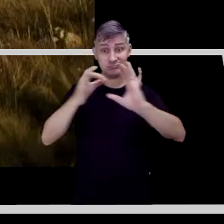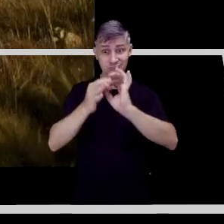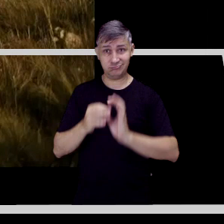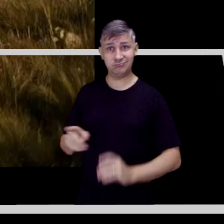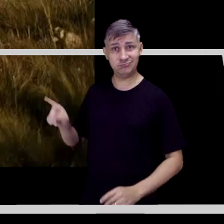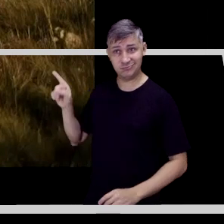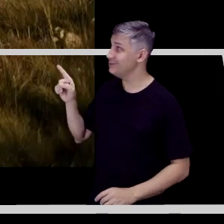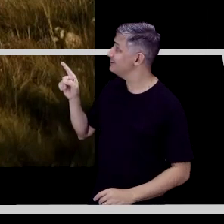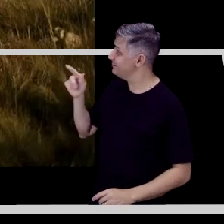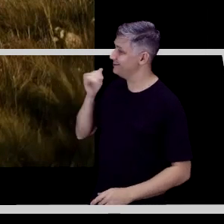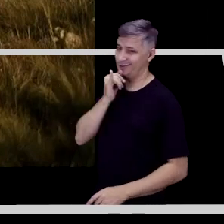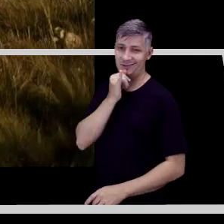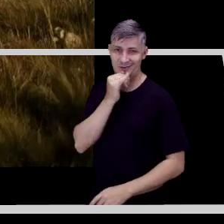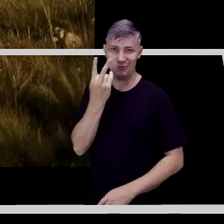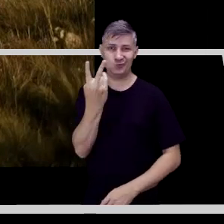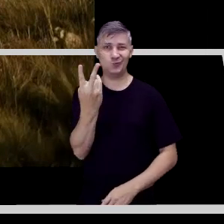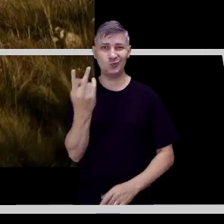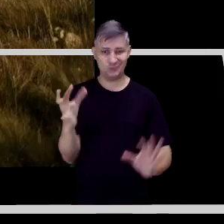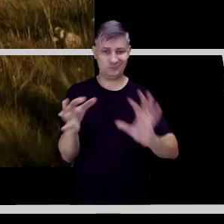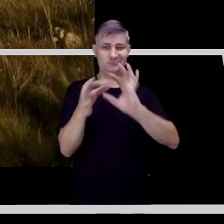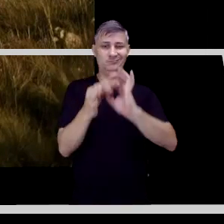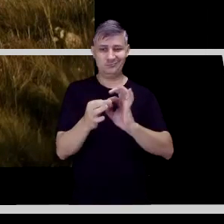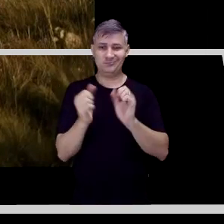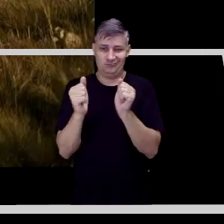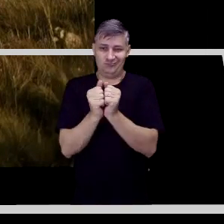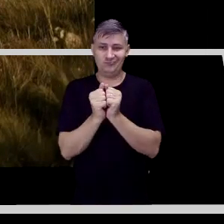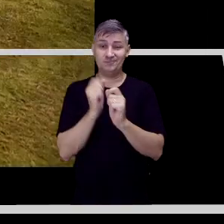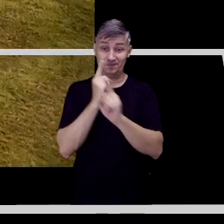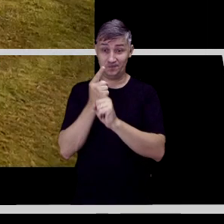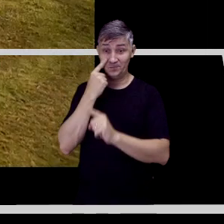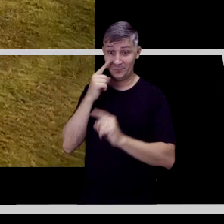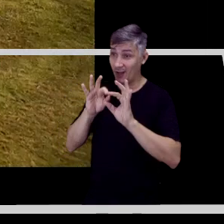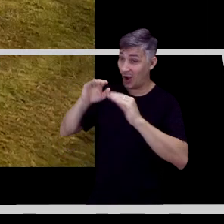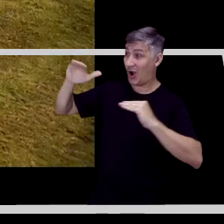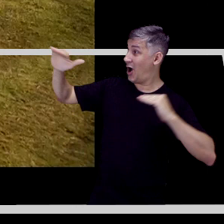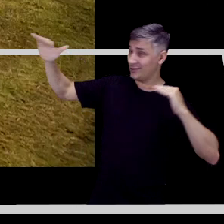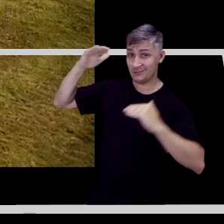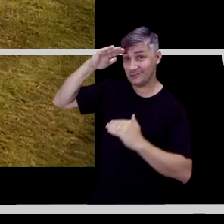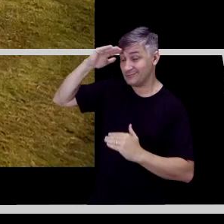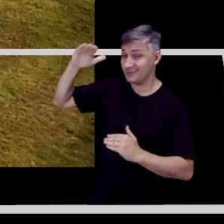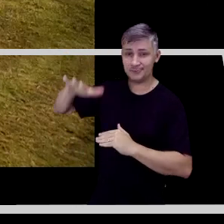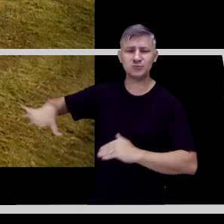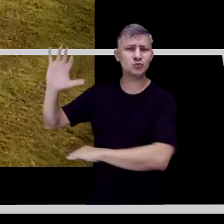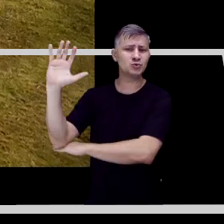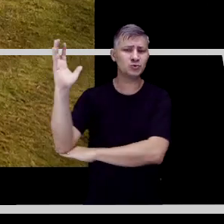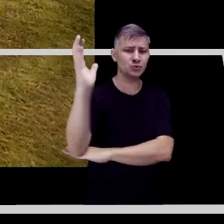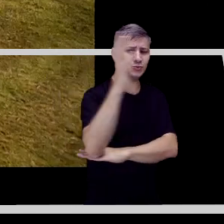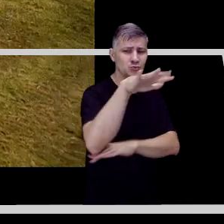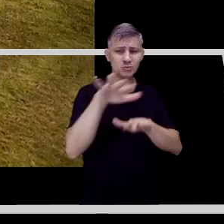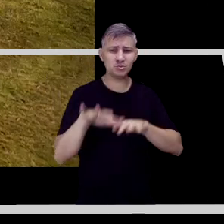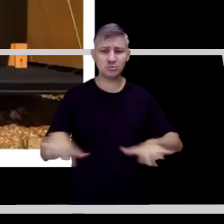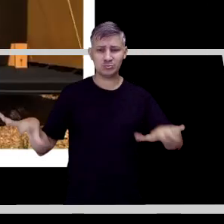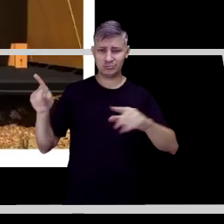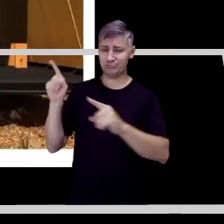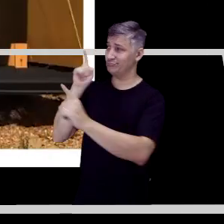industrialização, e aqui tu tem, né, um exemplo dessas duas coisas se encontrando, e ainda com a dimensão da natureza